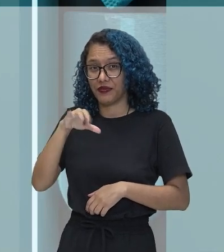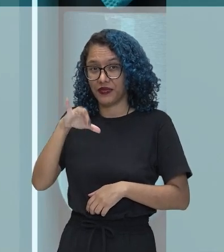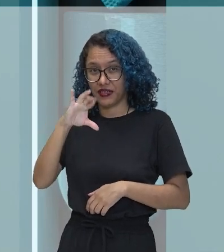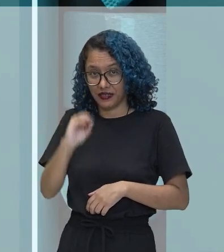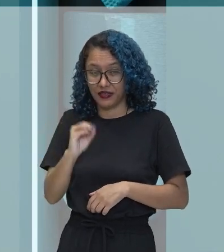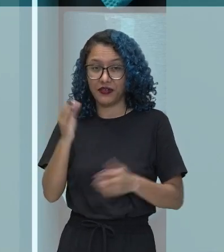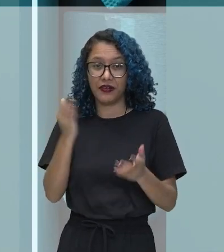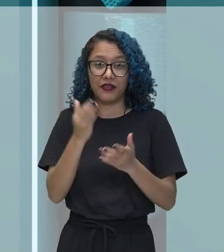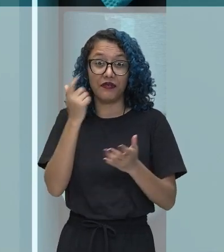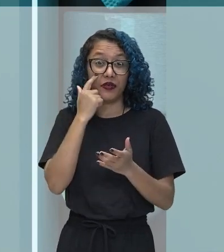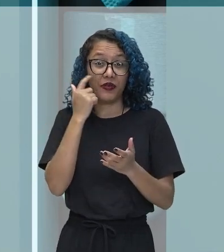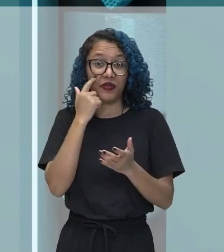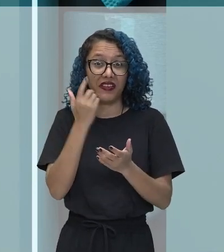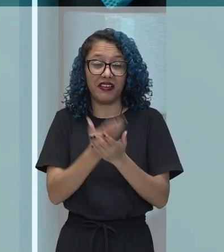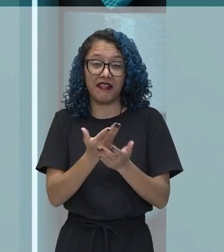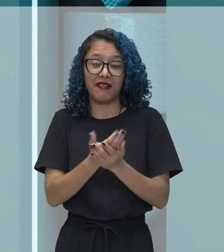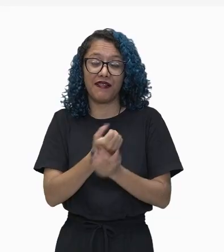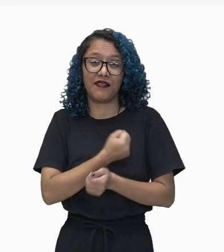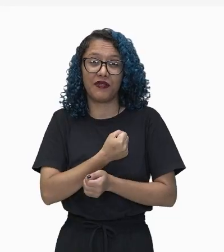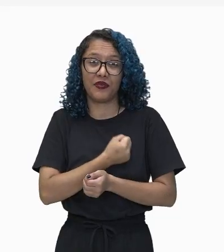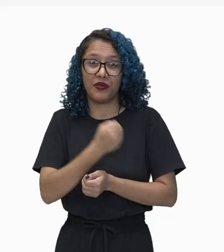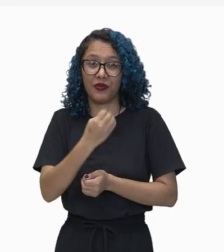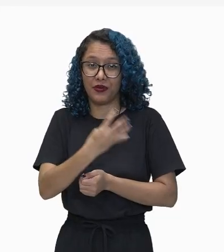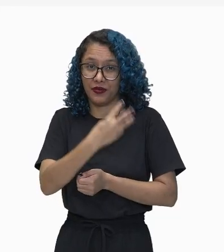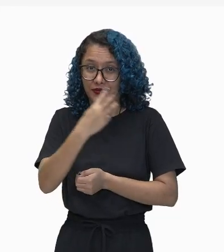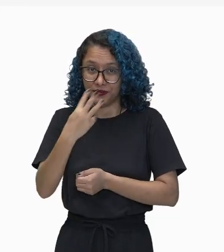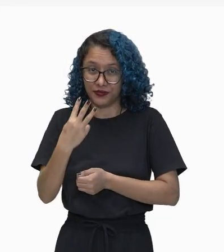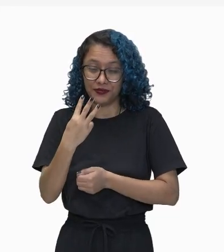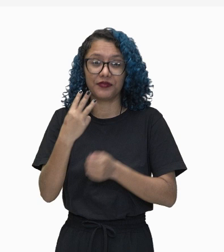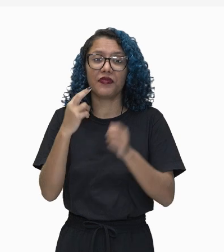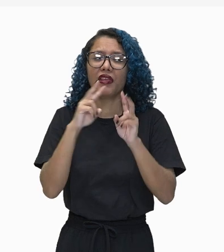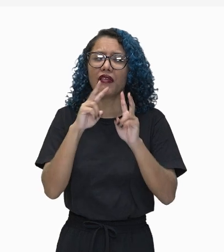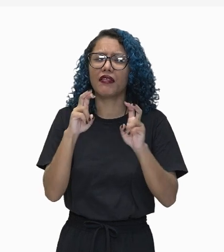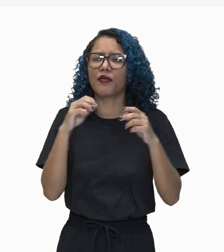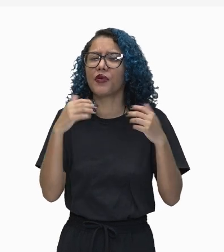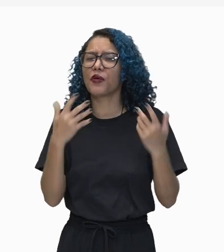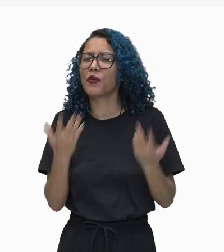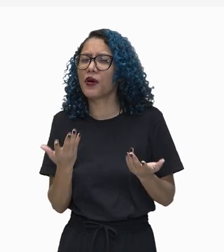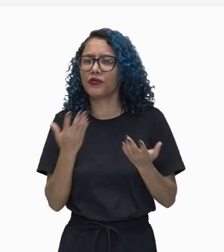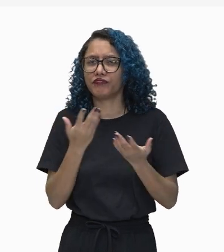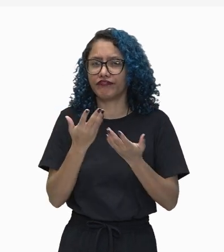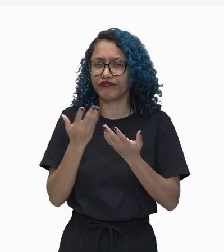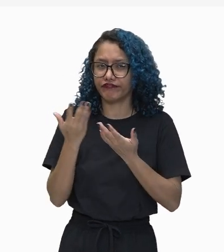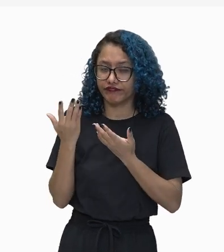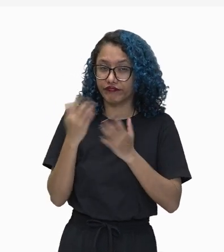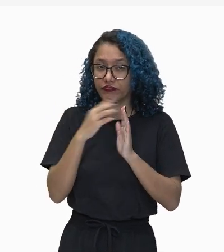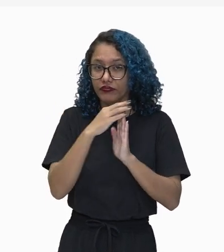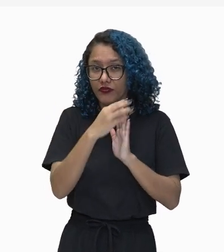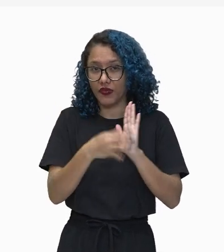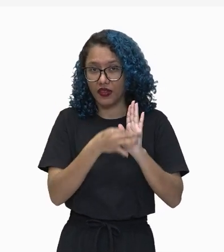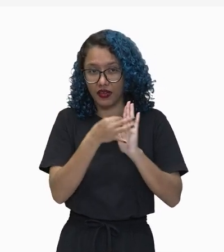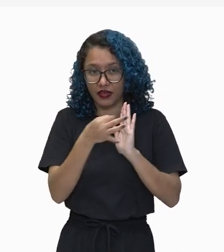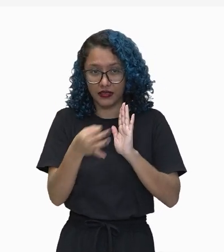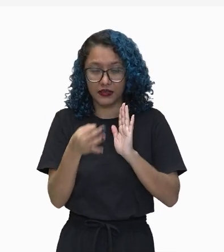Vamos à aula 43? Vamos lá, olha só. Aula 43, objeto de conhecimento,